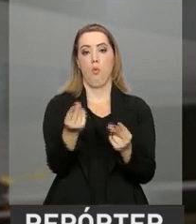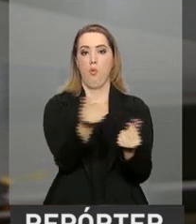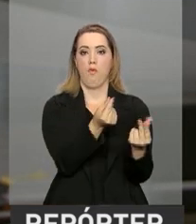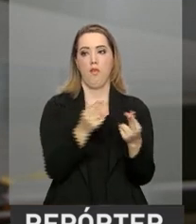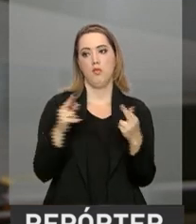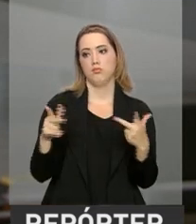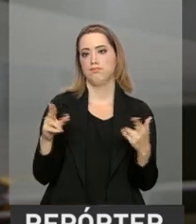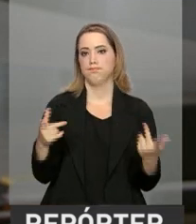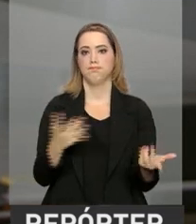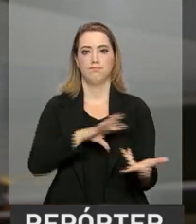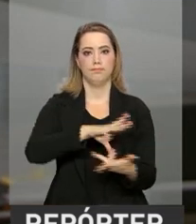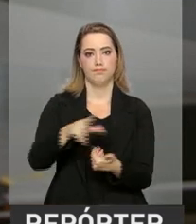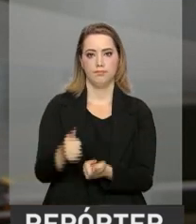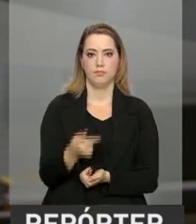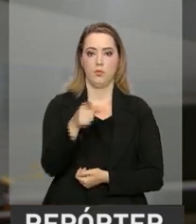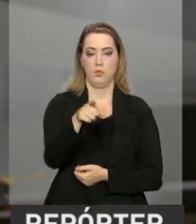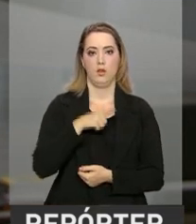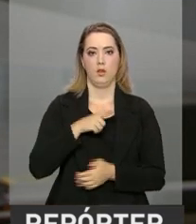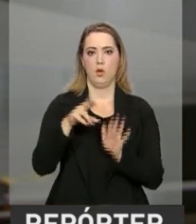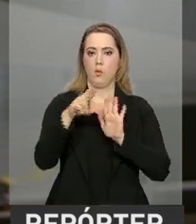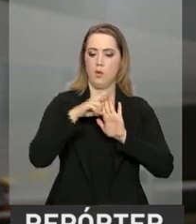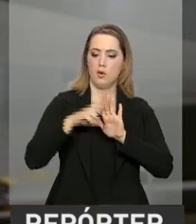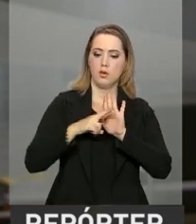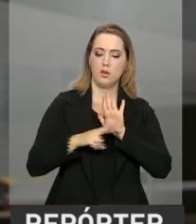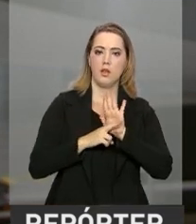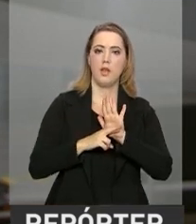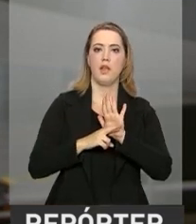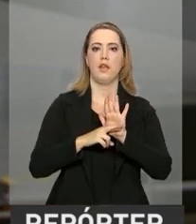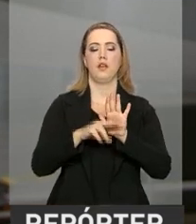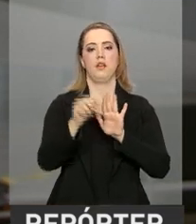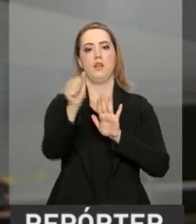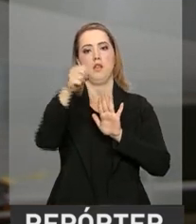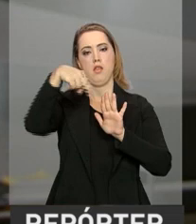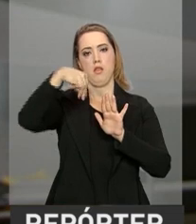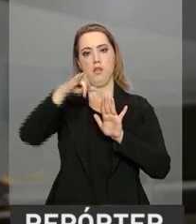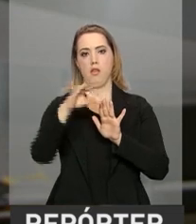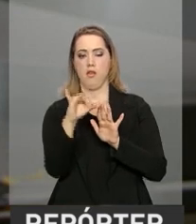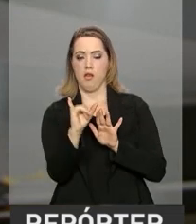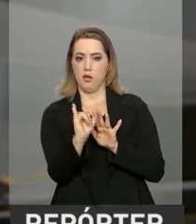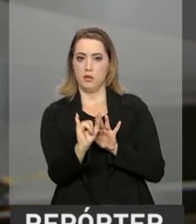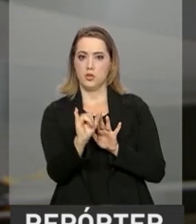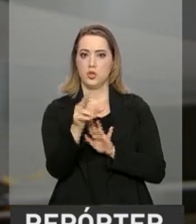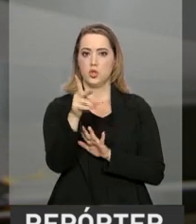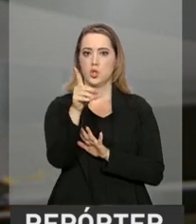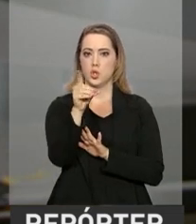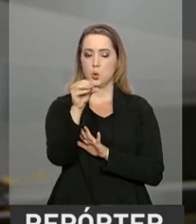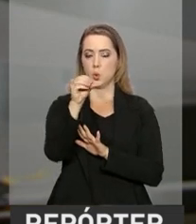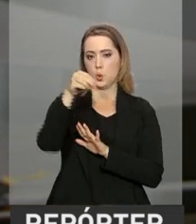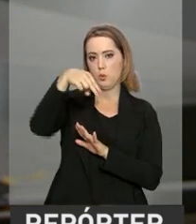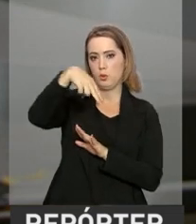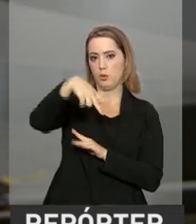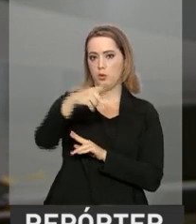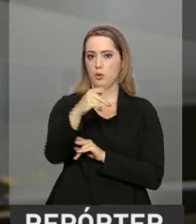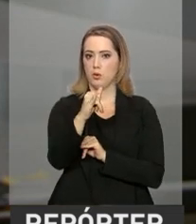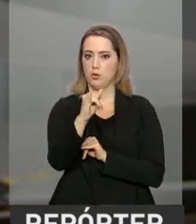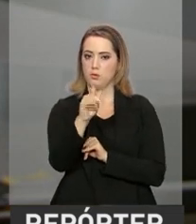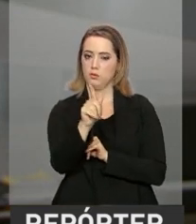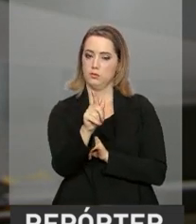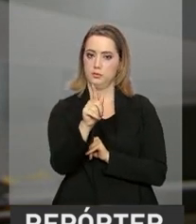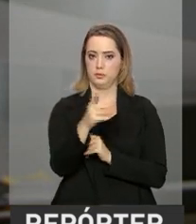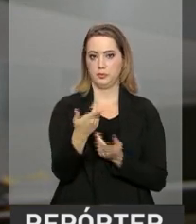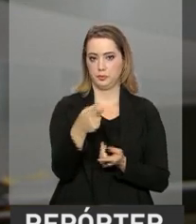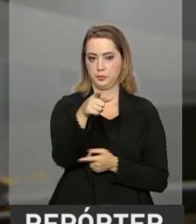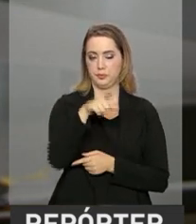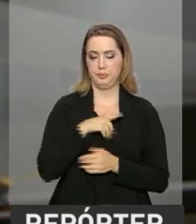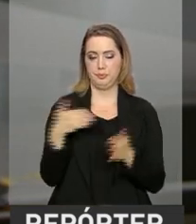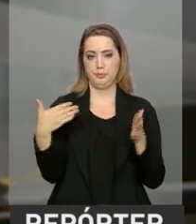caso específico. É a chamada regra antidumping. Até a última quinta-feira, 22 de setembro,